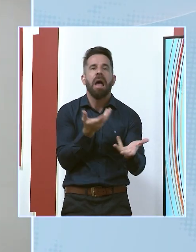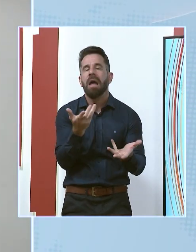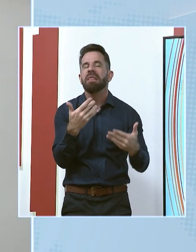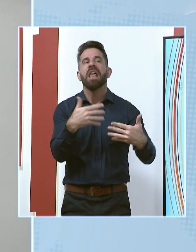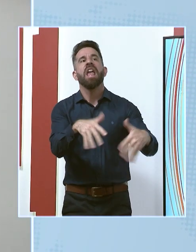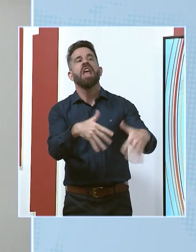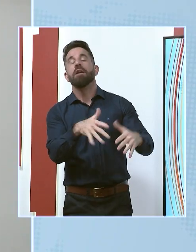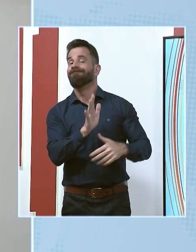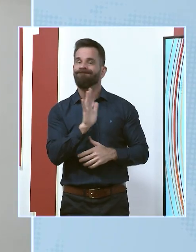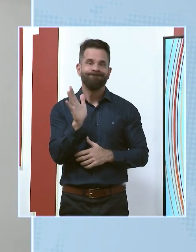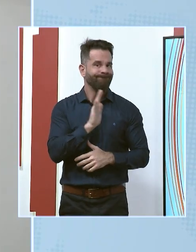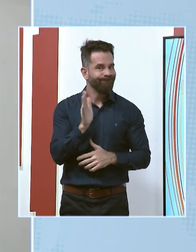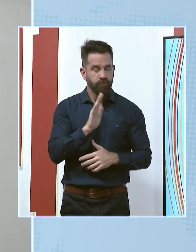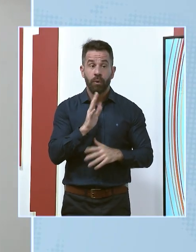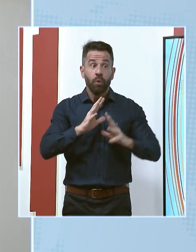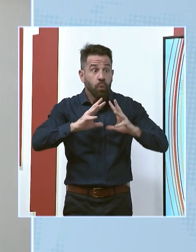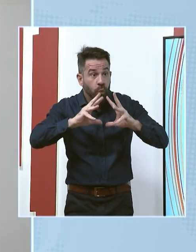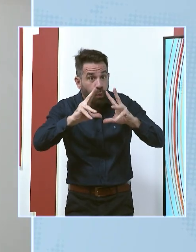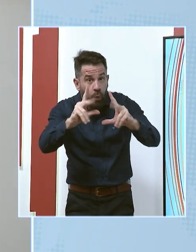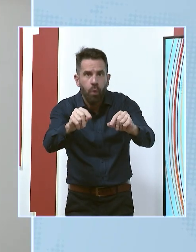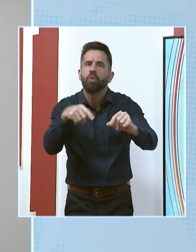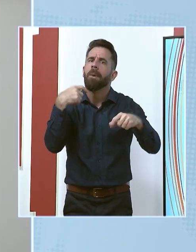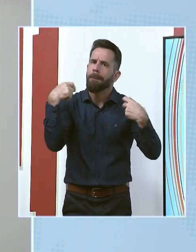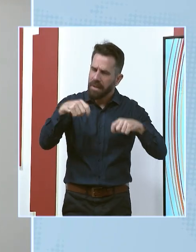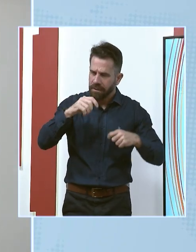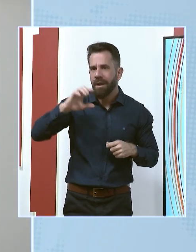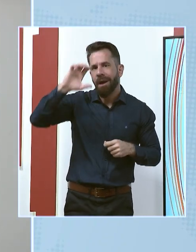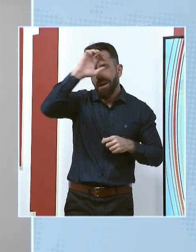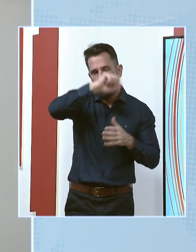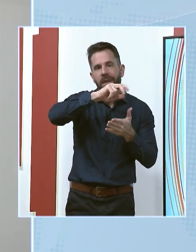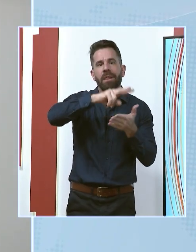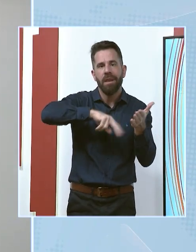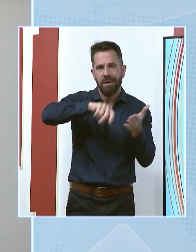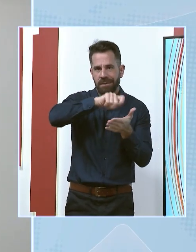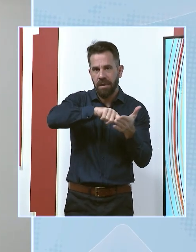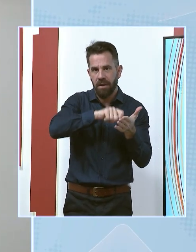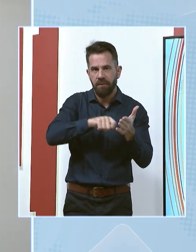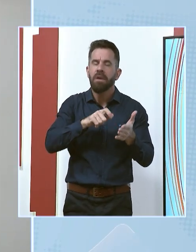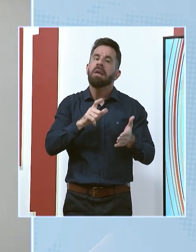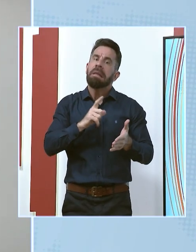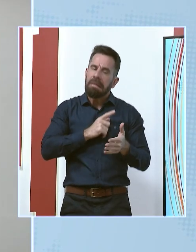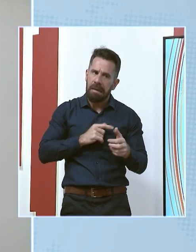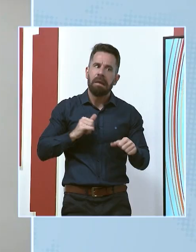brasileira analfabeto. Então, assim, a gente ainda tem um caminhozinho a seguir, mas